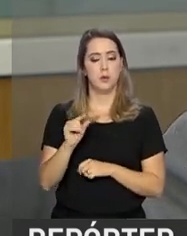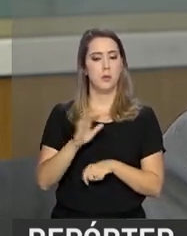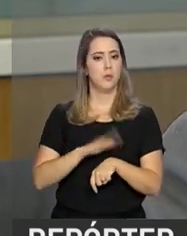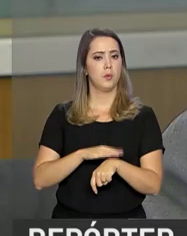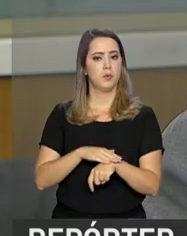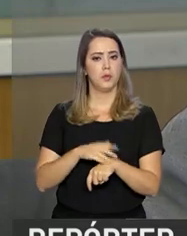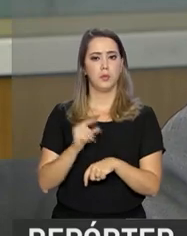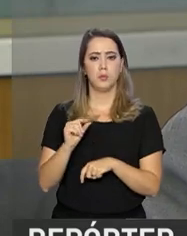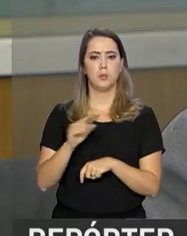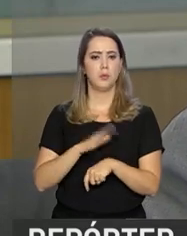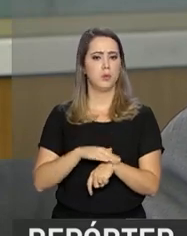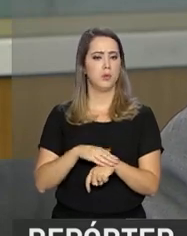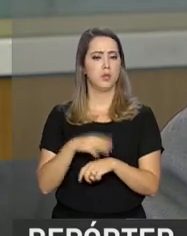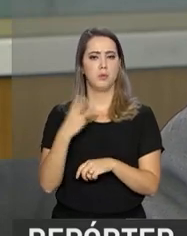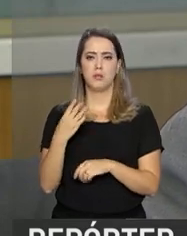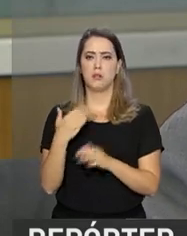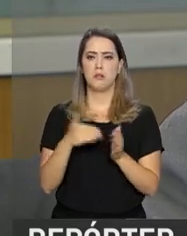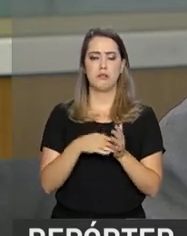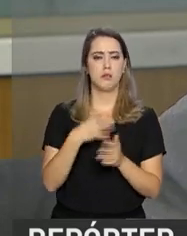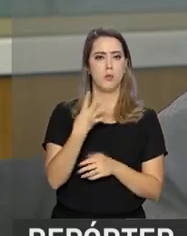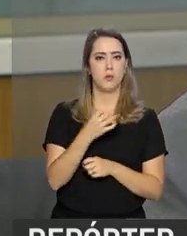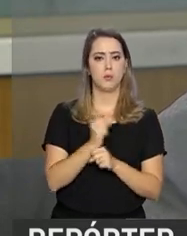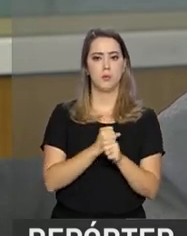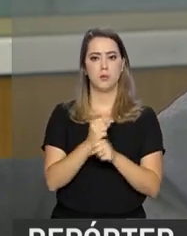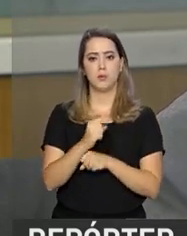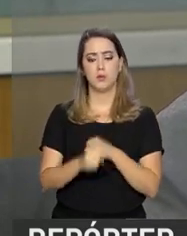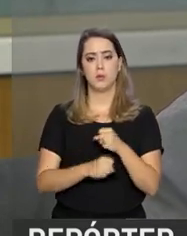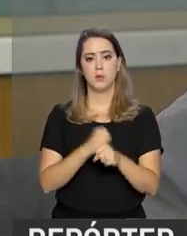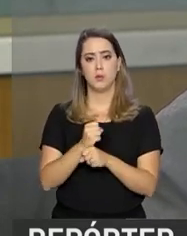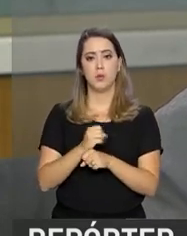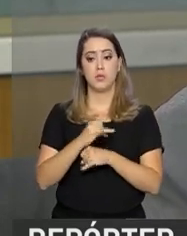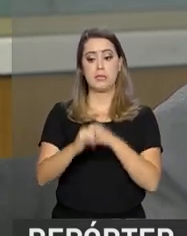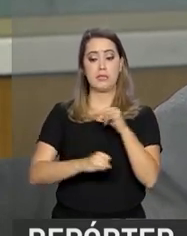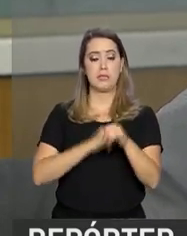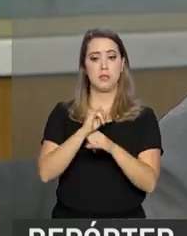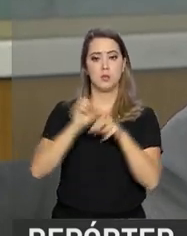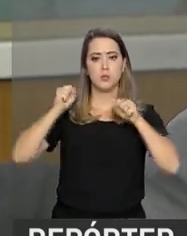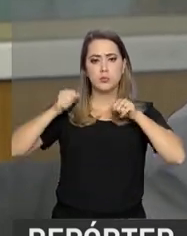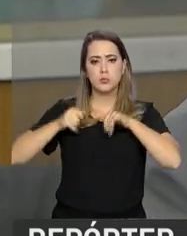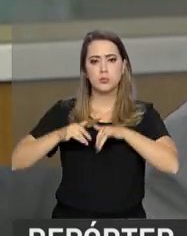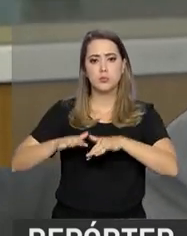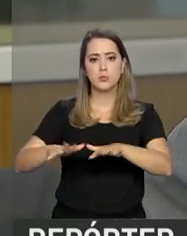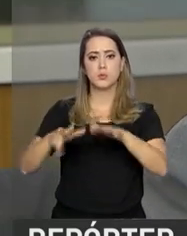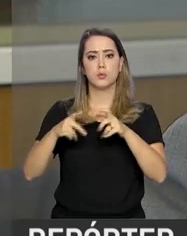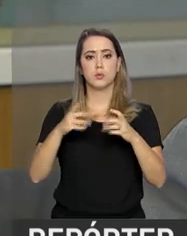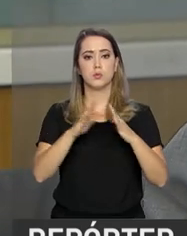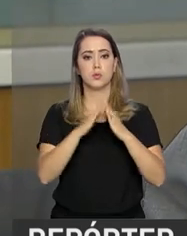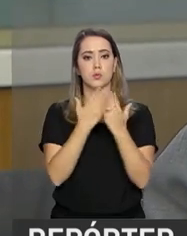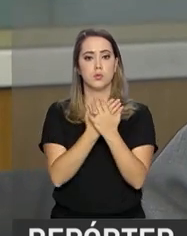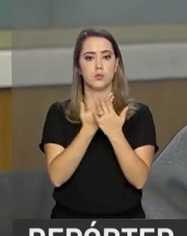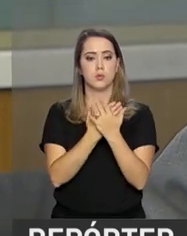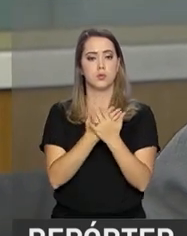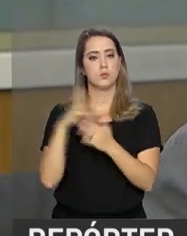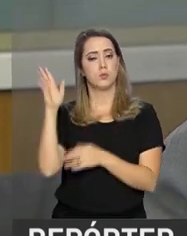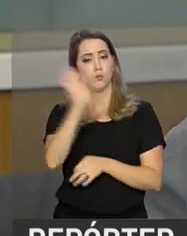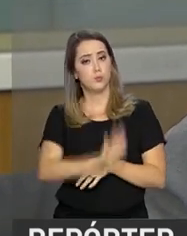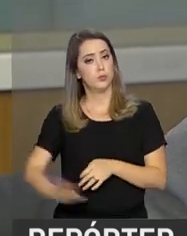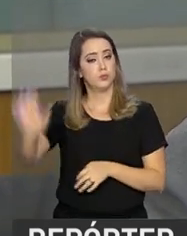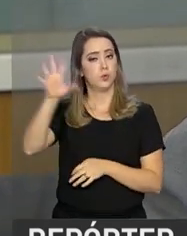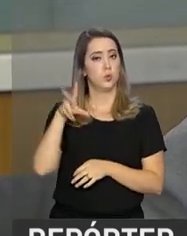quando falo pouco tempo três a quatro anos levar a banda larga para todas as escolas do brasil